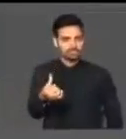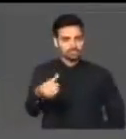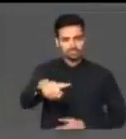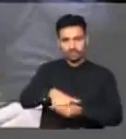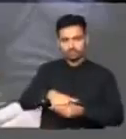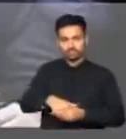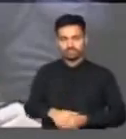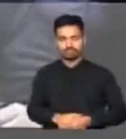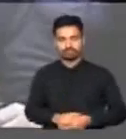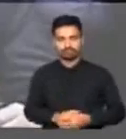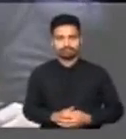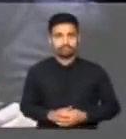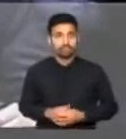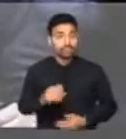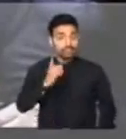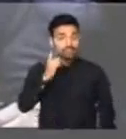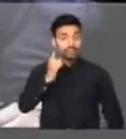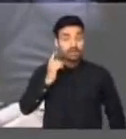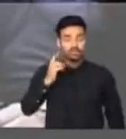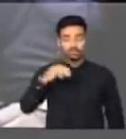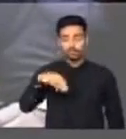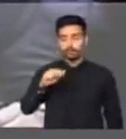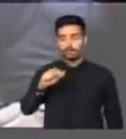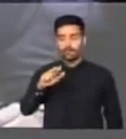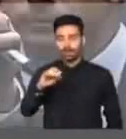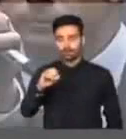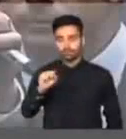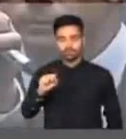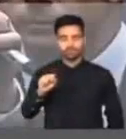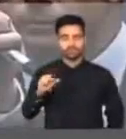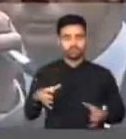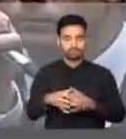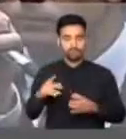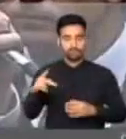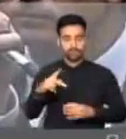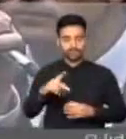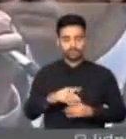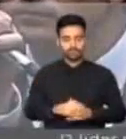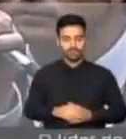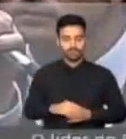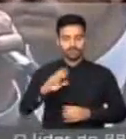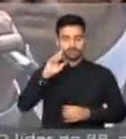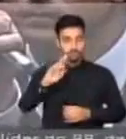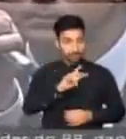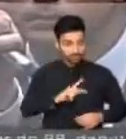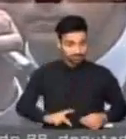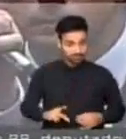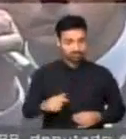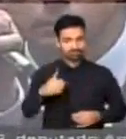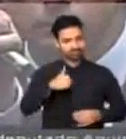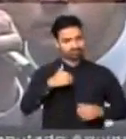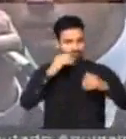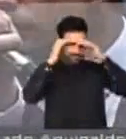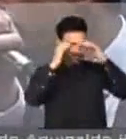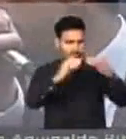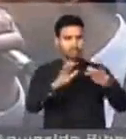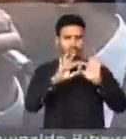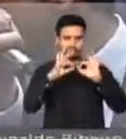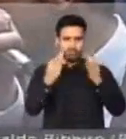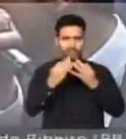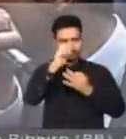votos. Deputado Marcos Vicente, do PP. Presidente, em respeito às